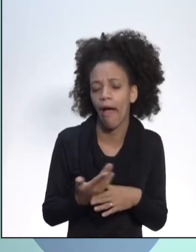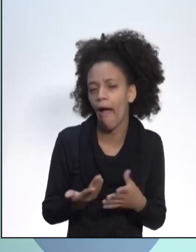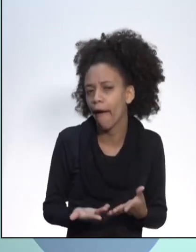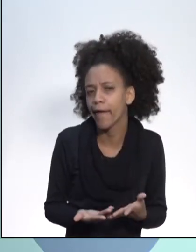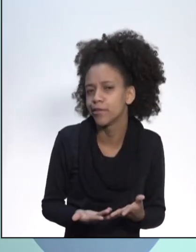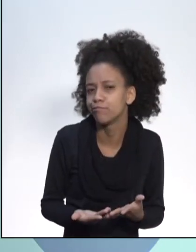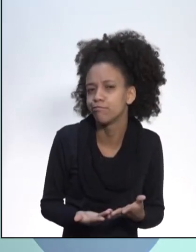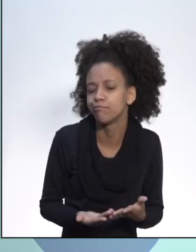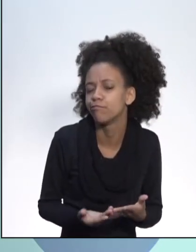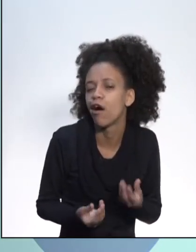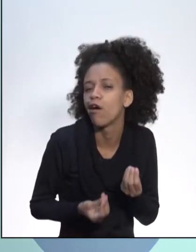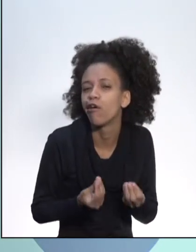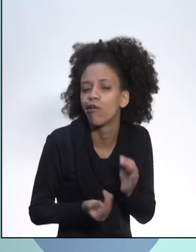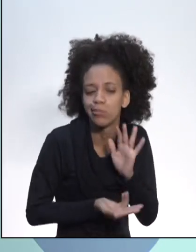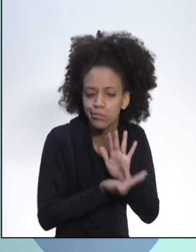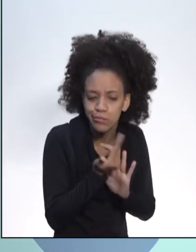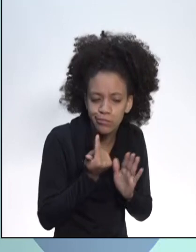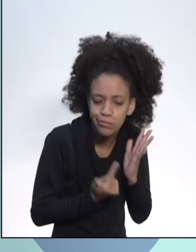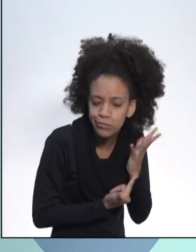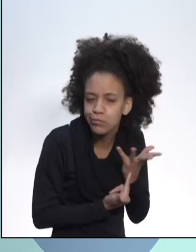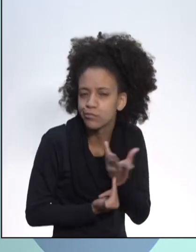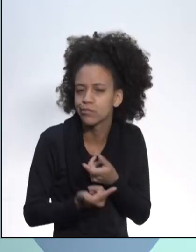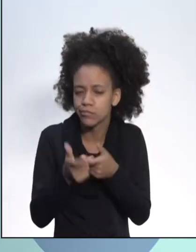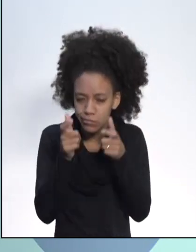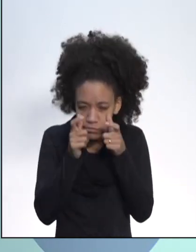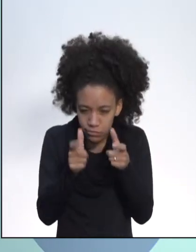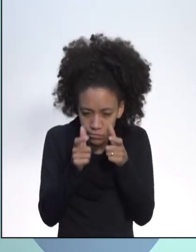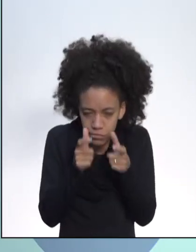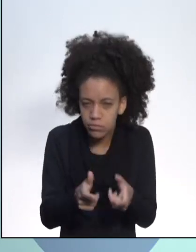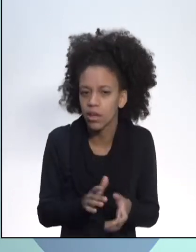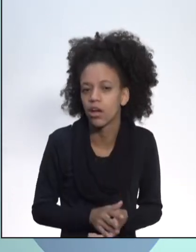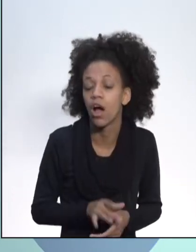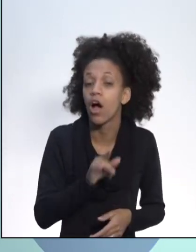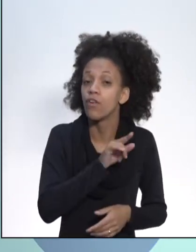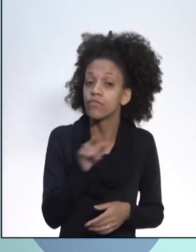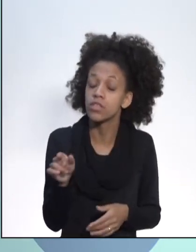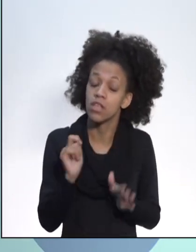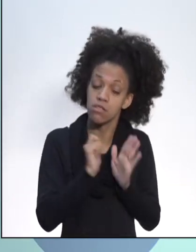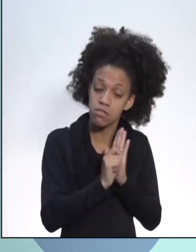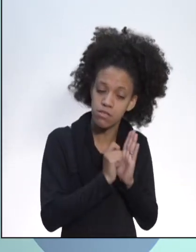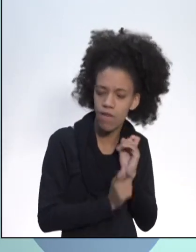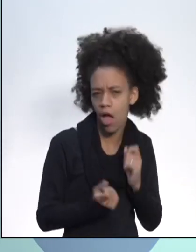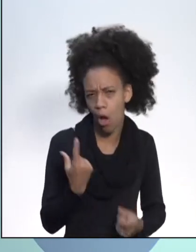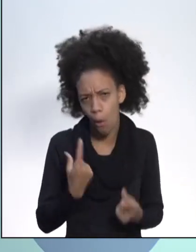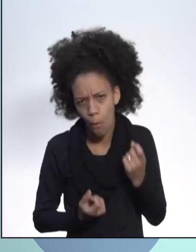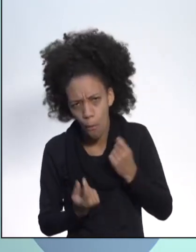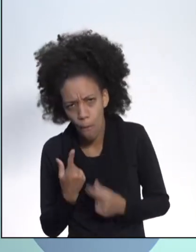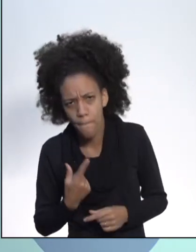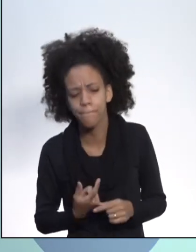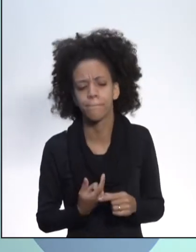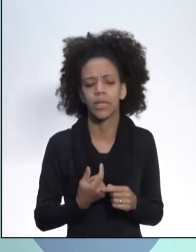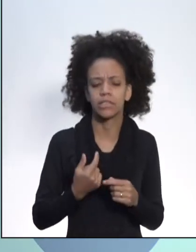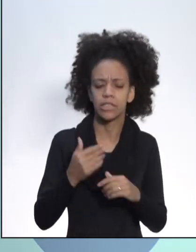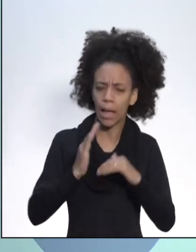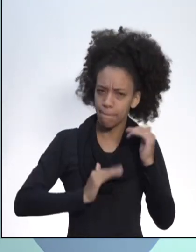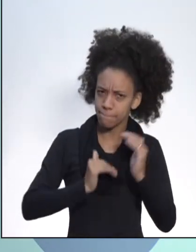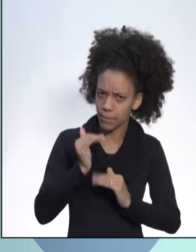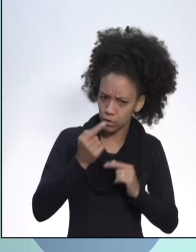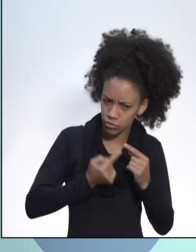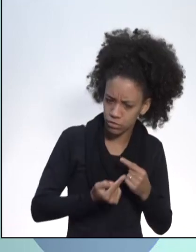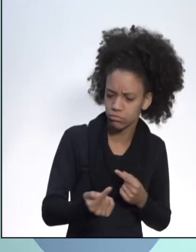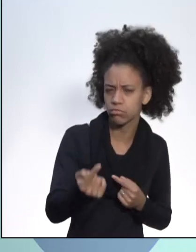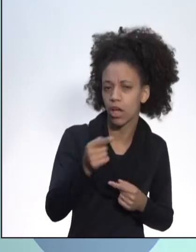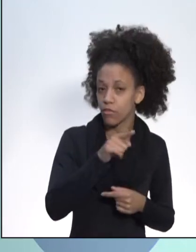vocês colocam em prática? Vocês vão escrever durante a semana algumas coisas de como colocar em prática. Vocês anotaram